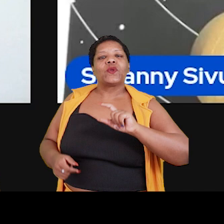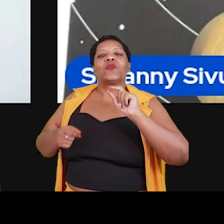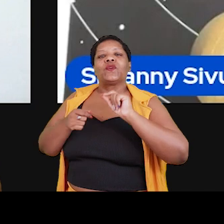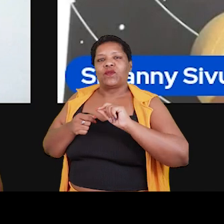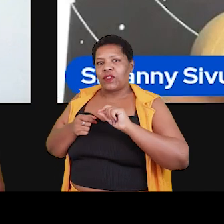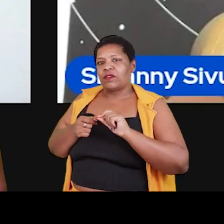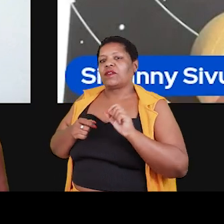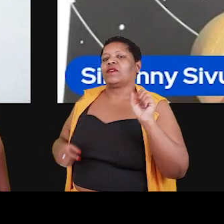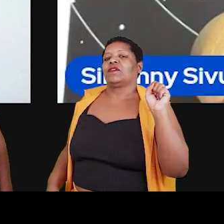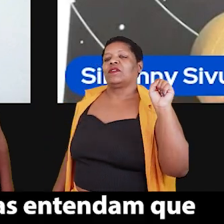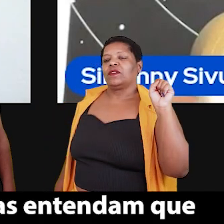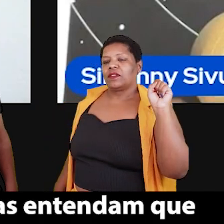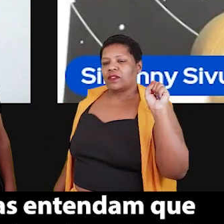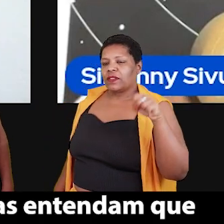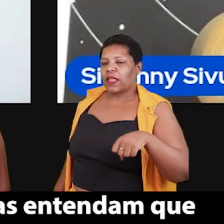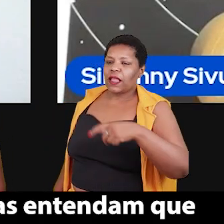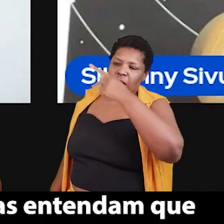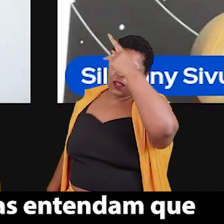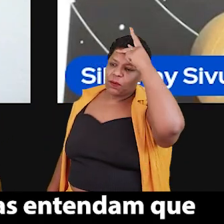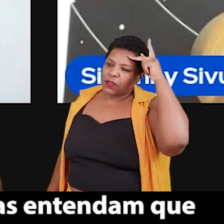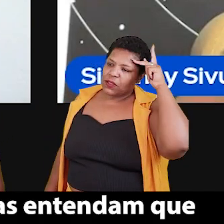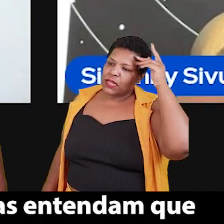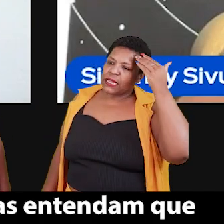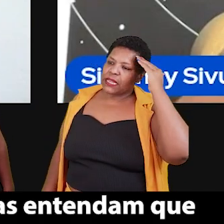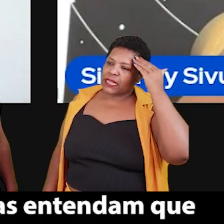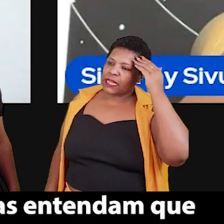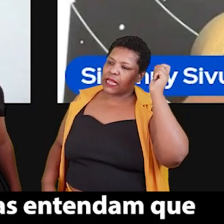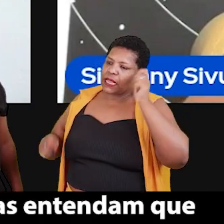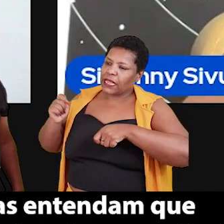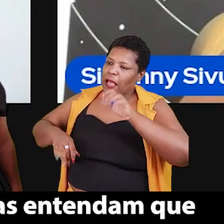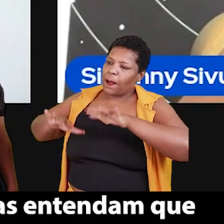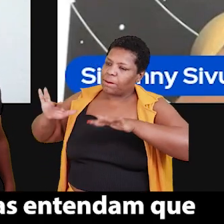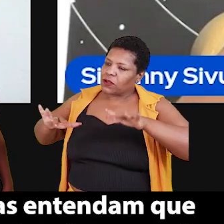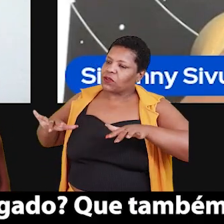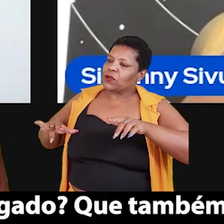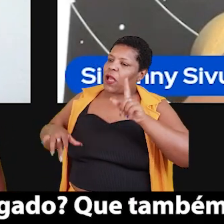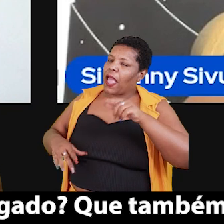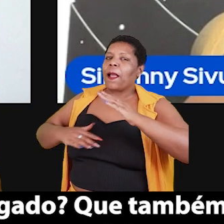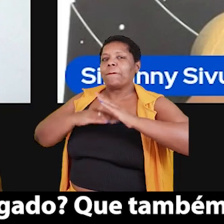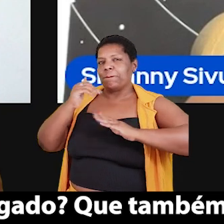que as pessoas entendam que ser percussionista é uma profissão também, tá ligado? Que